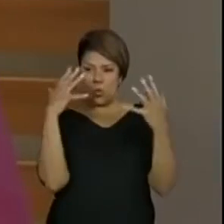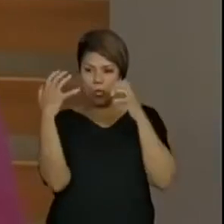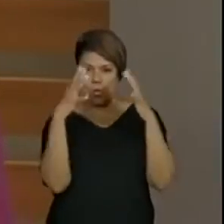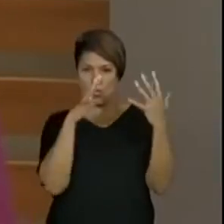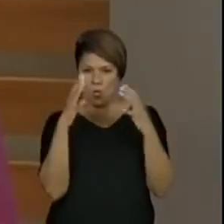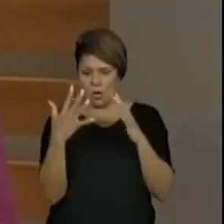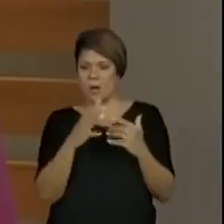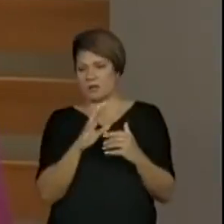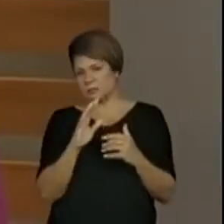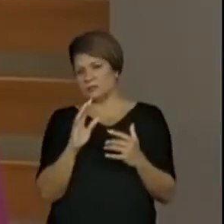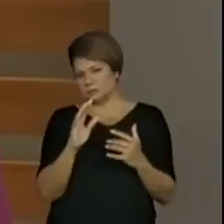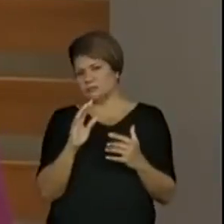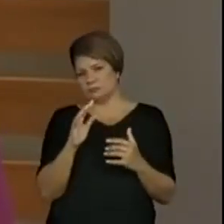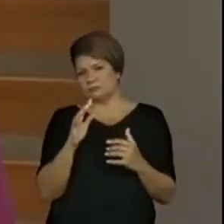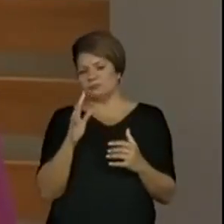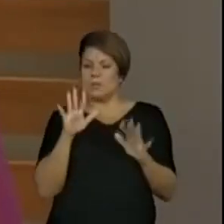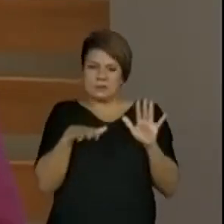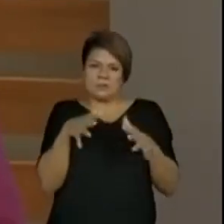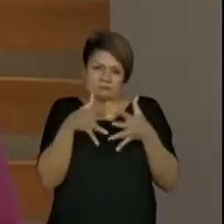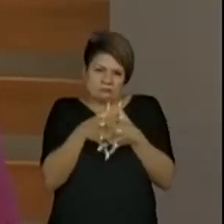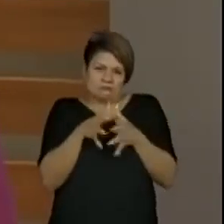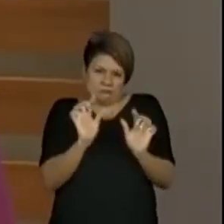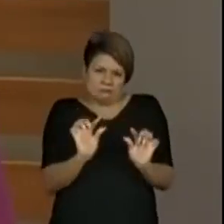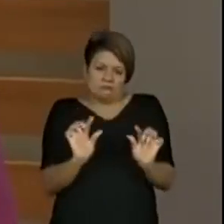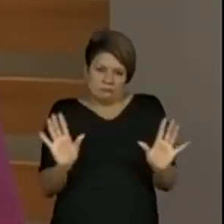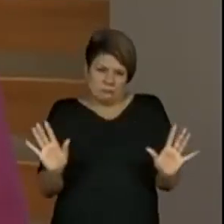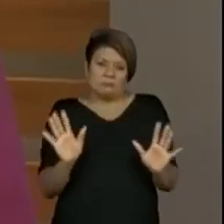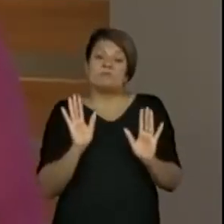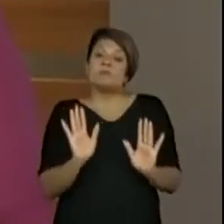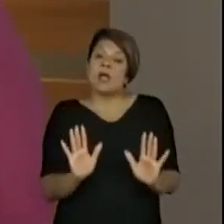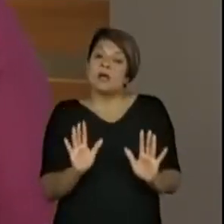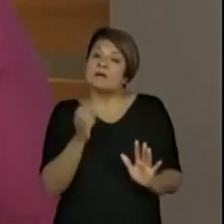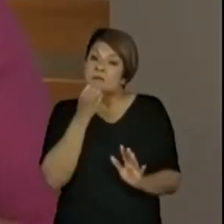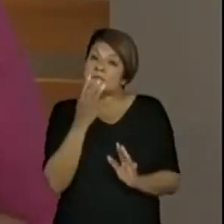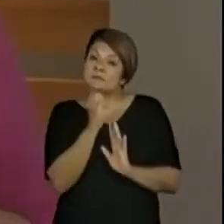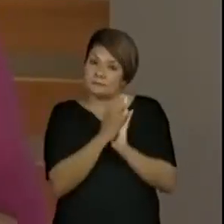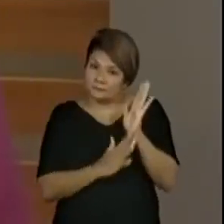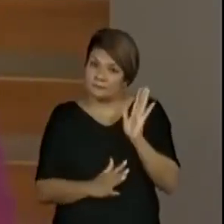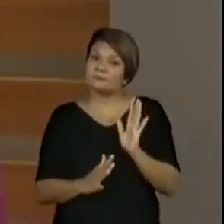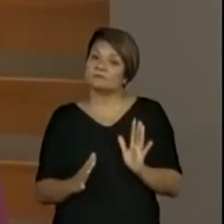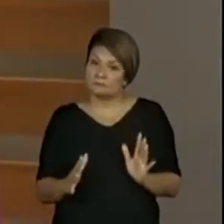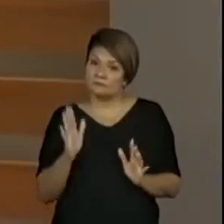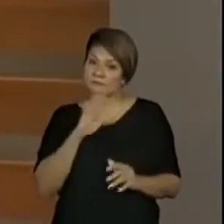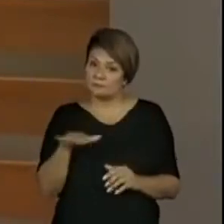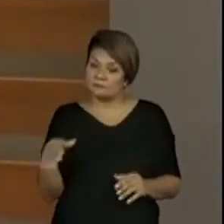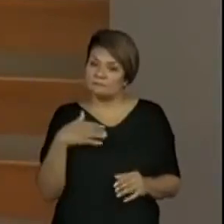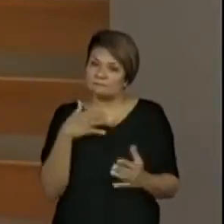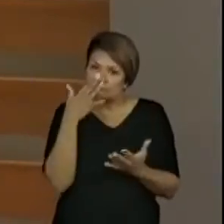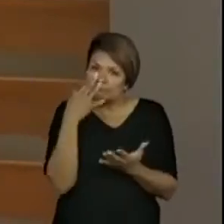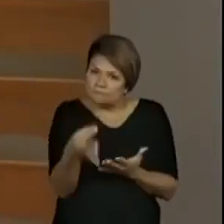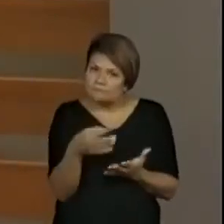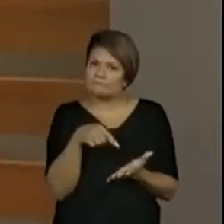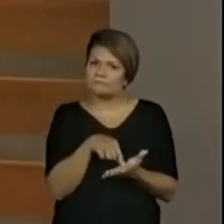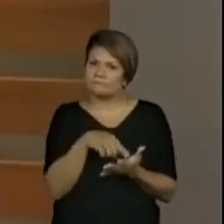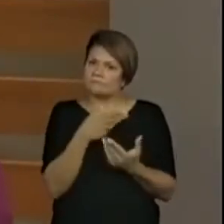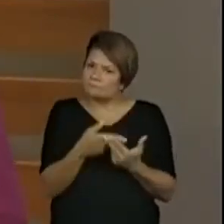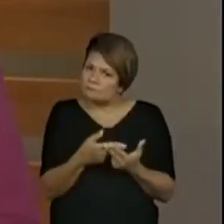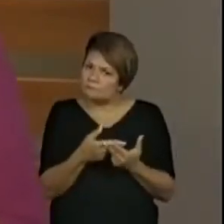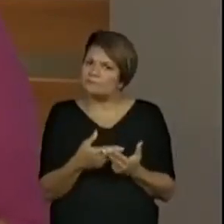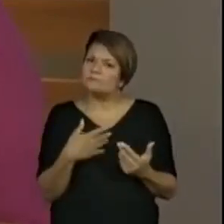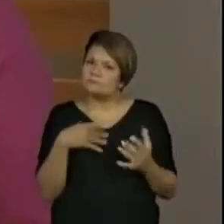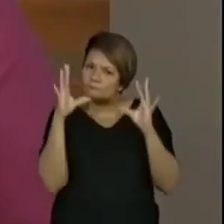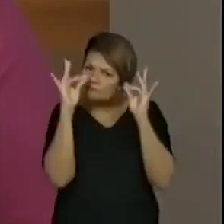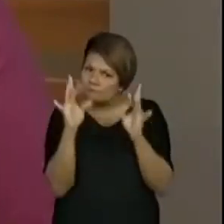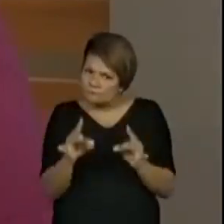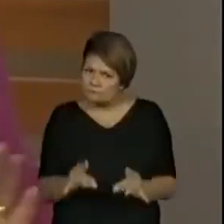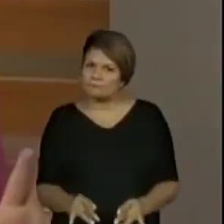TV, talvez complique um pouquinho mais. Mas é uma boa atividade para as crianças ali prestarem atenção, concentração, buscarem todos os